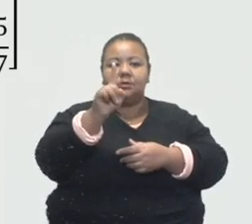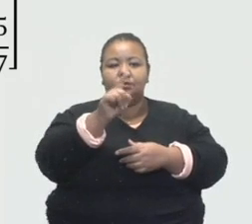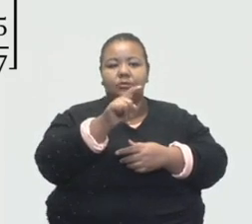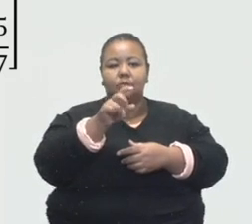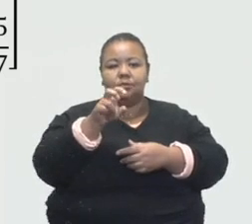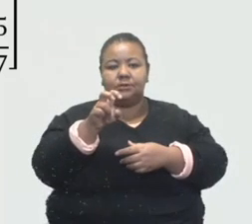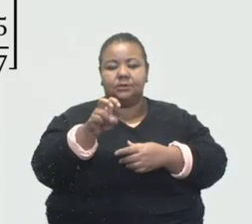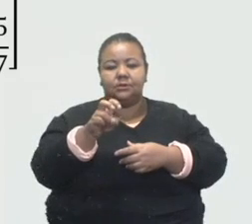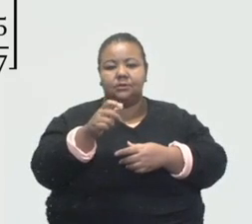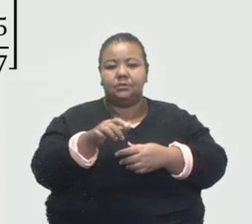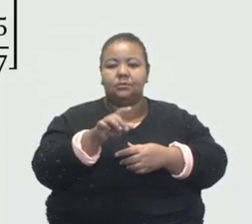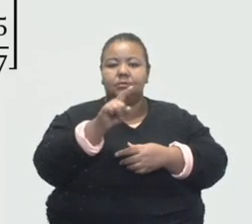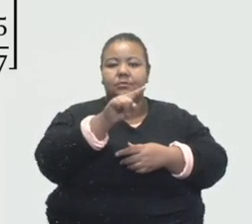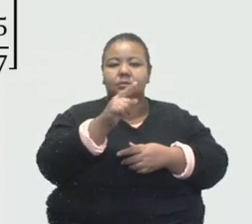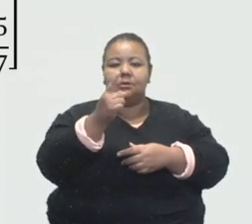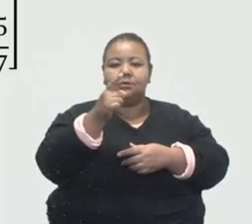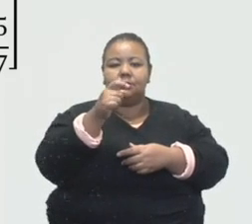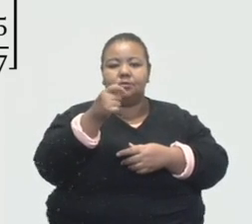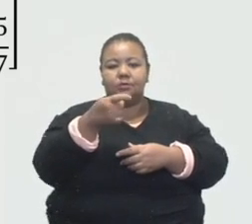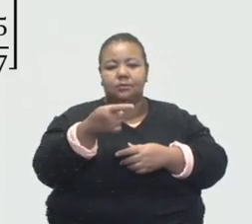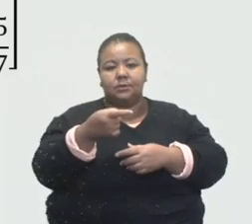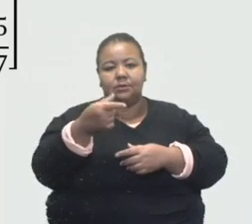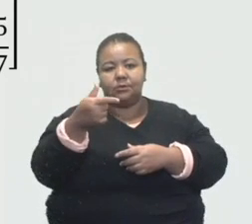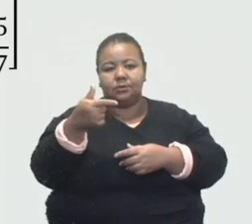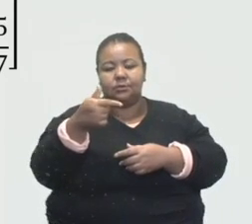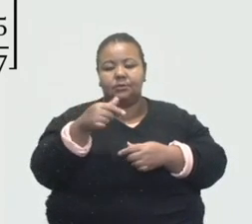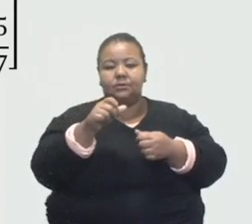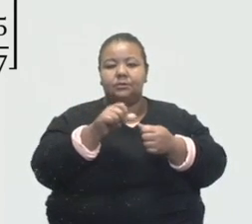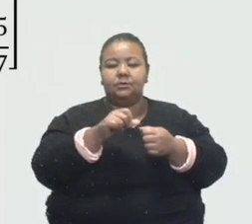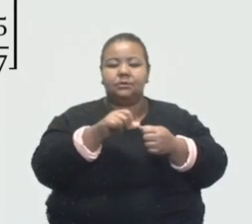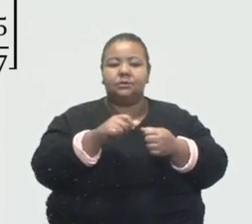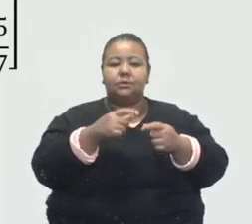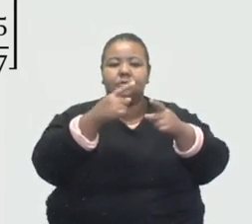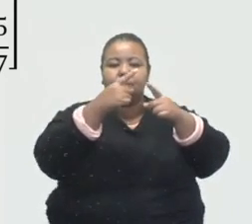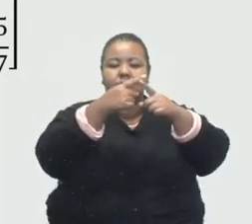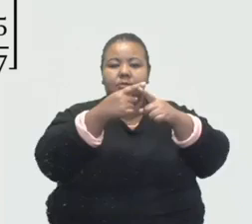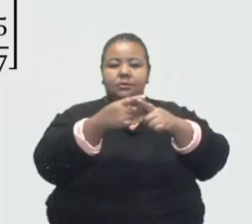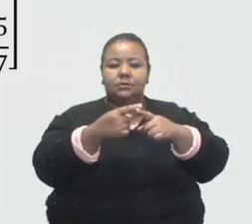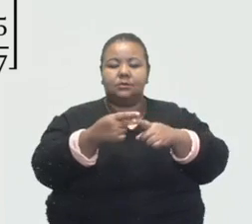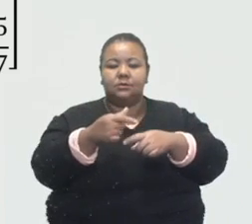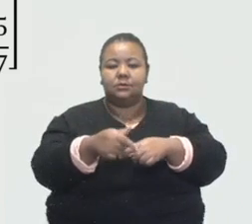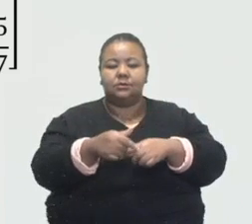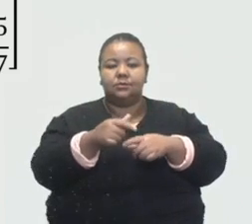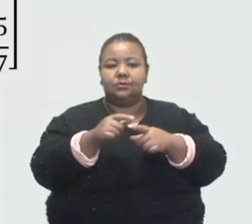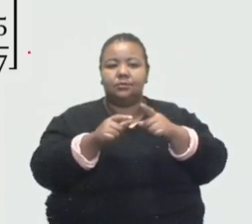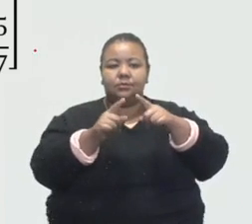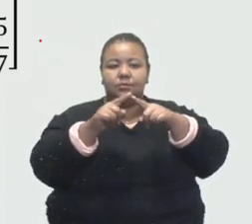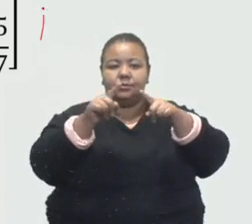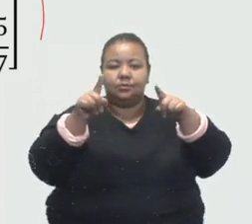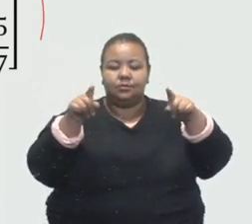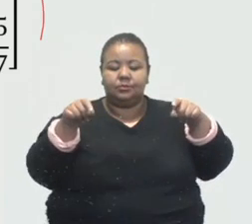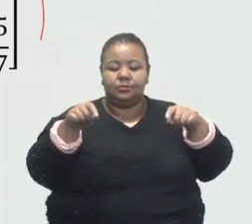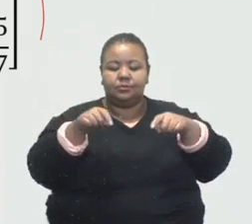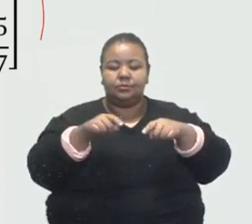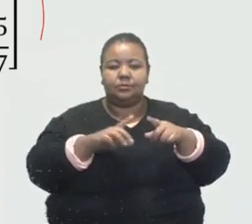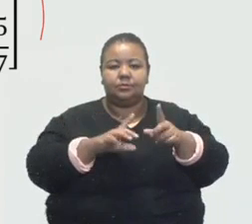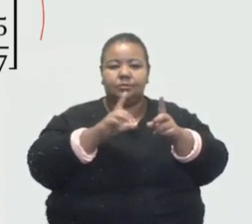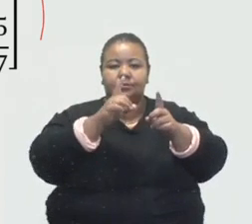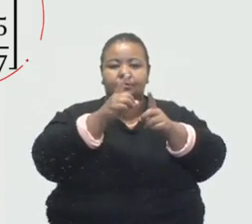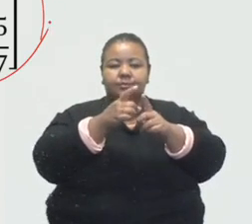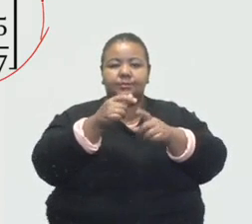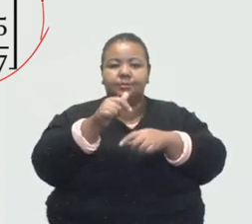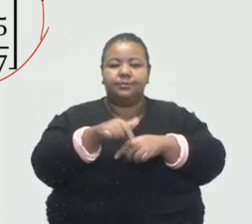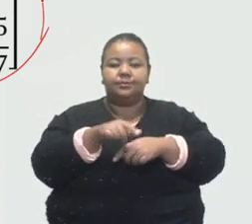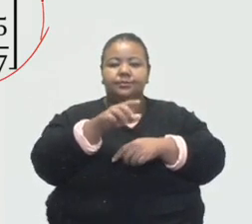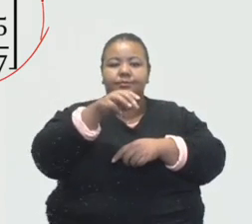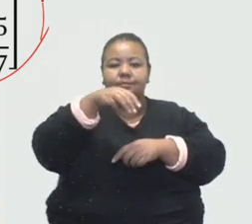e vamos colocar menos 1 e menos 2. Realizando aqui a multiplicação de escalar pela matriz, vamos encontrar que a matriz inversa